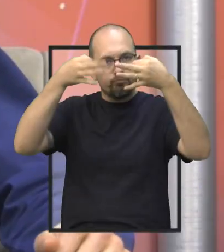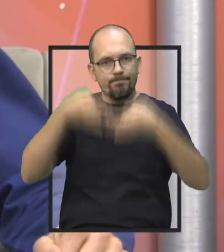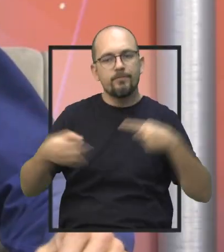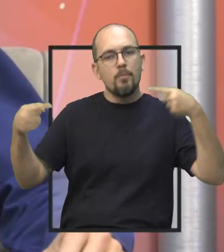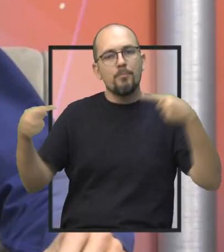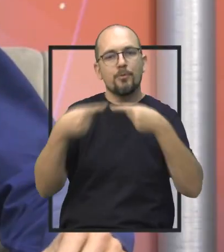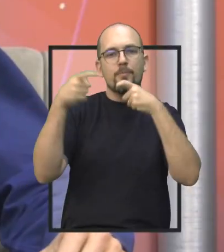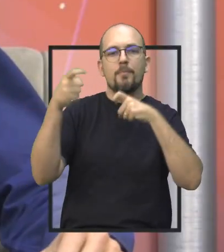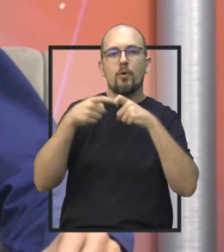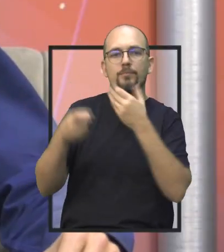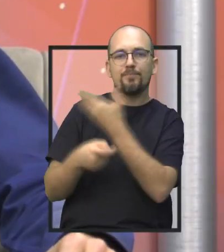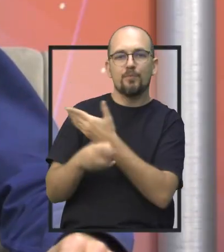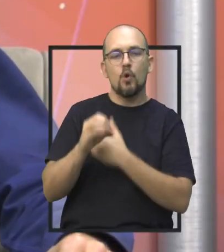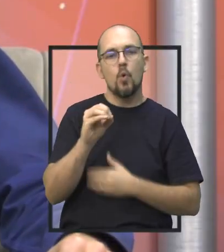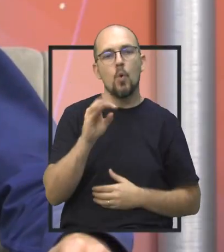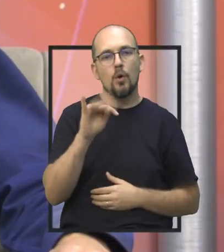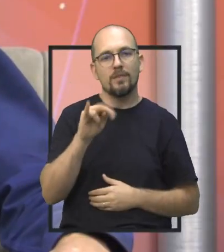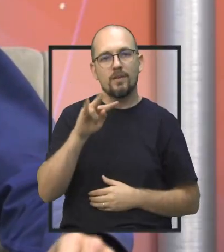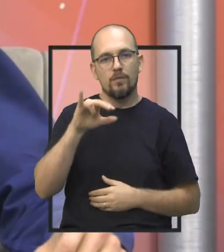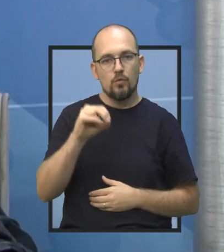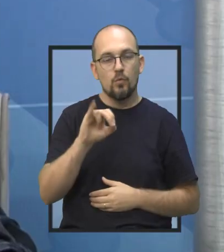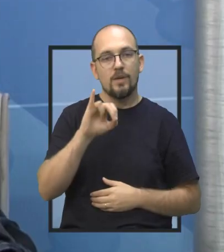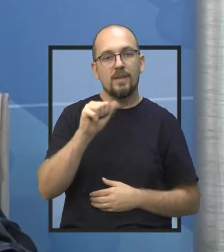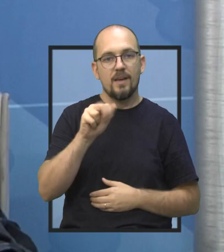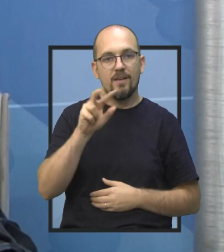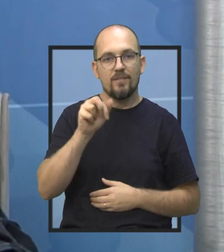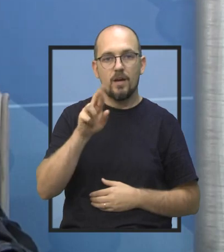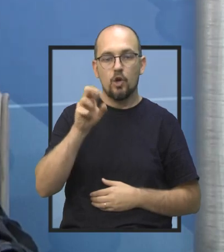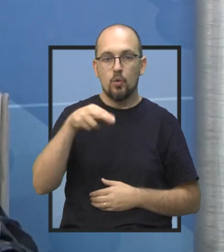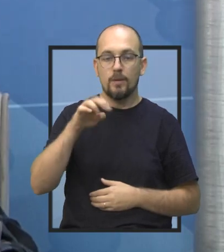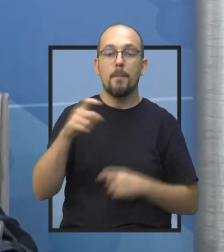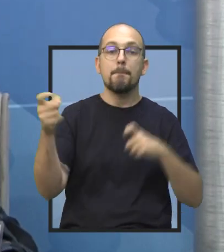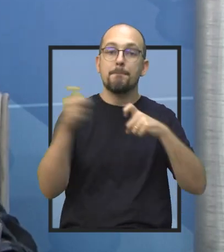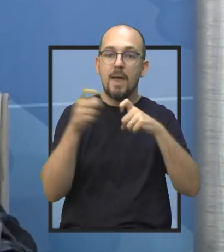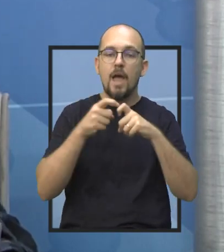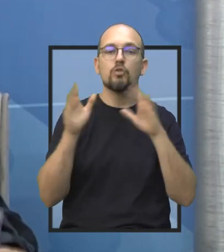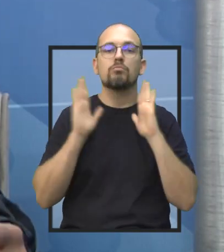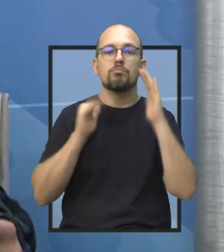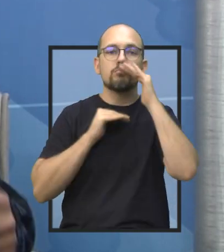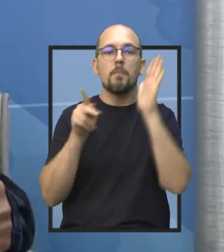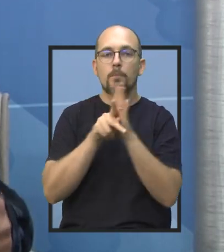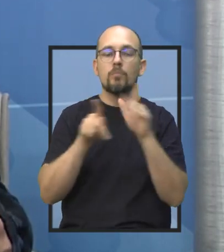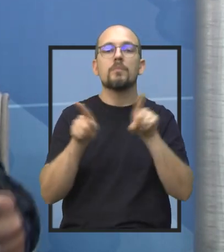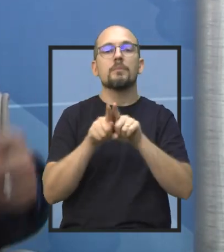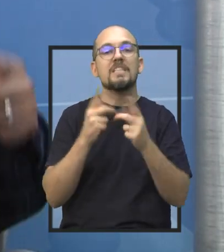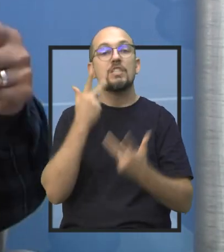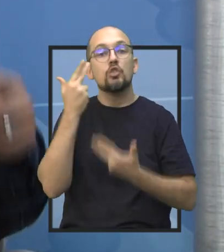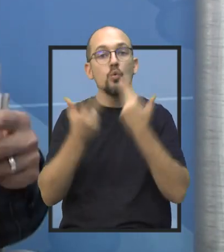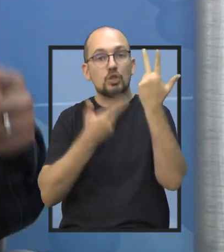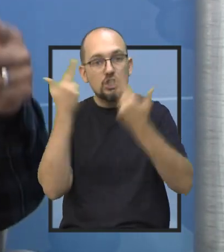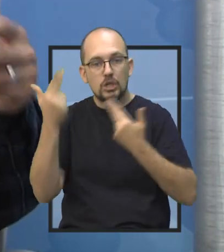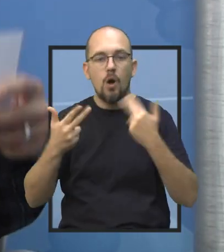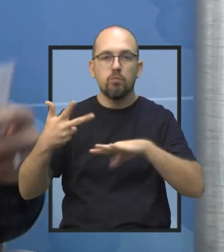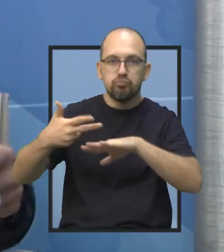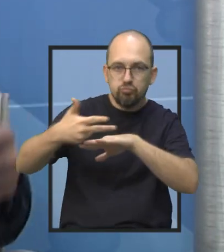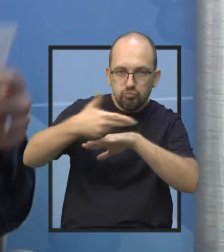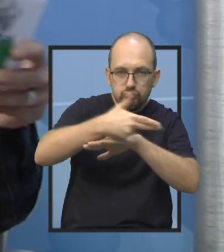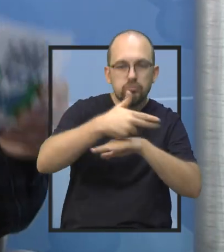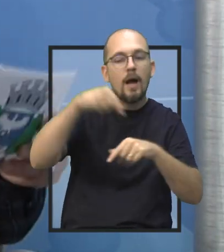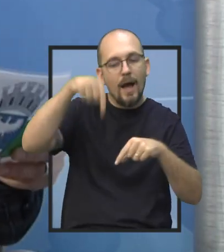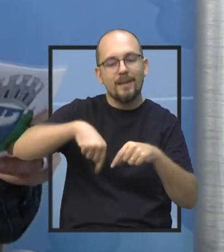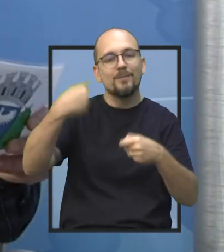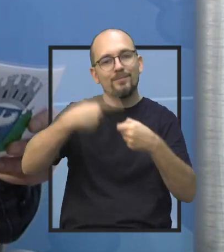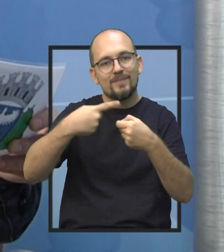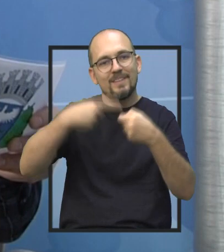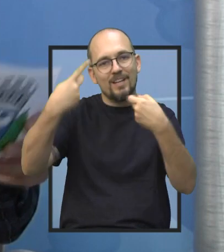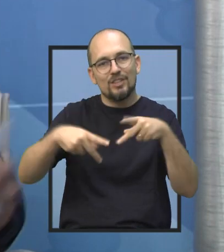pelo Dr. Otávio Iavaroni, médico otorrinolaringologista, cirurgião de cabeça e pescoço aqui da nossa cidade. Mais